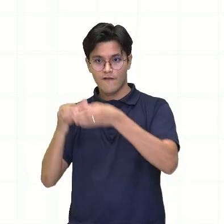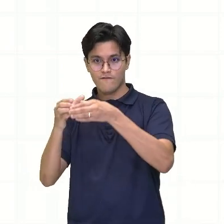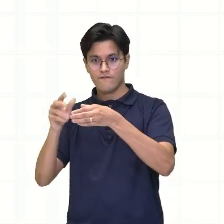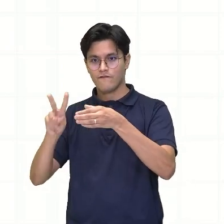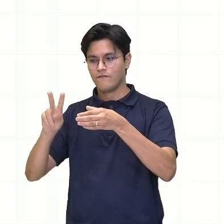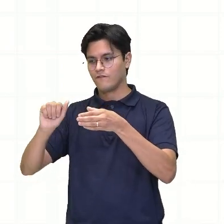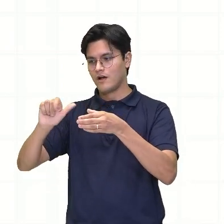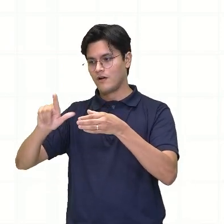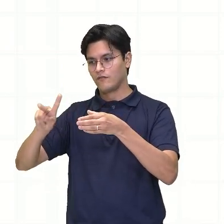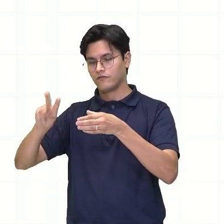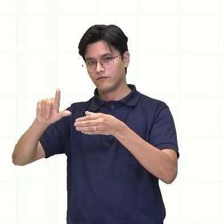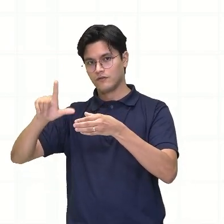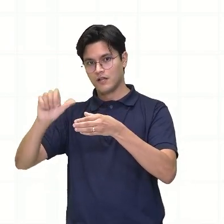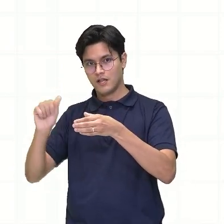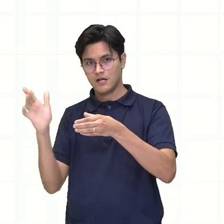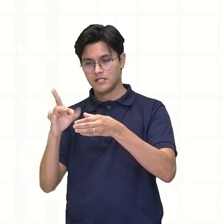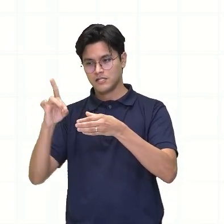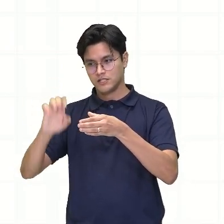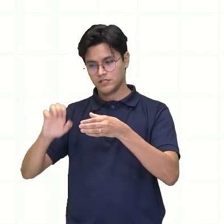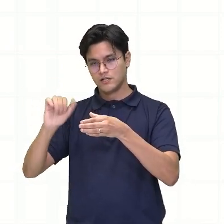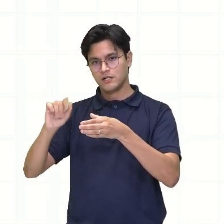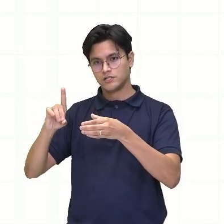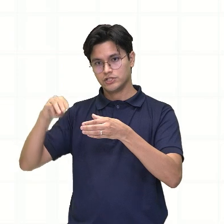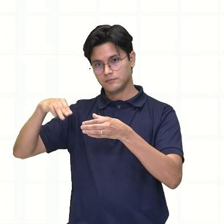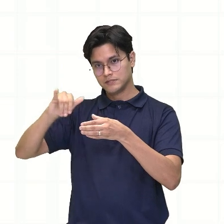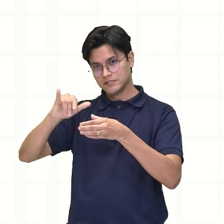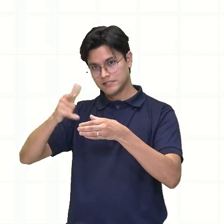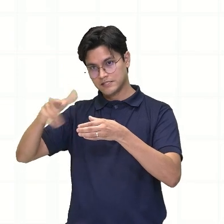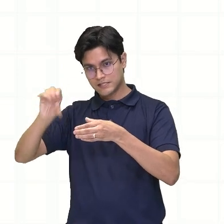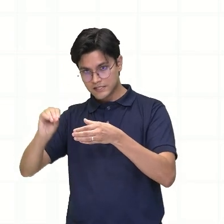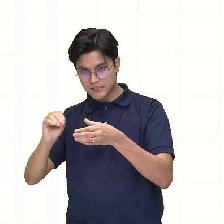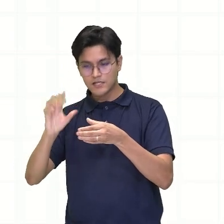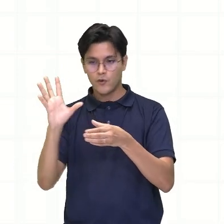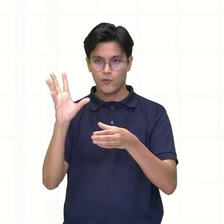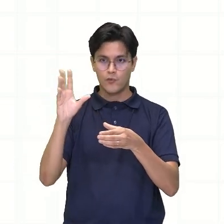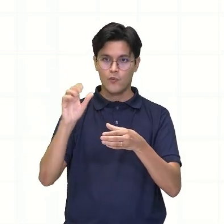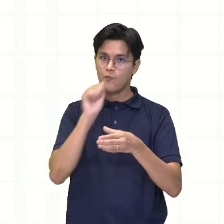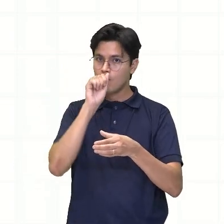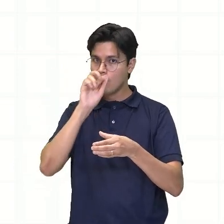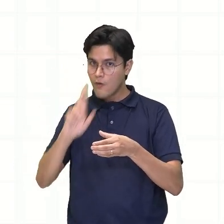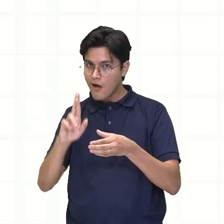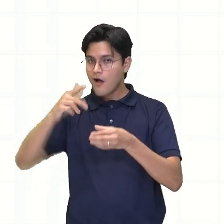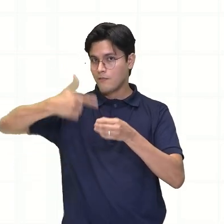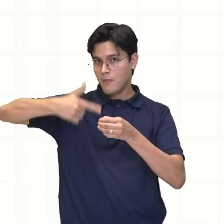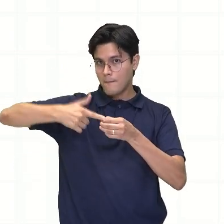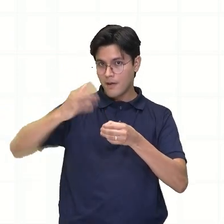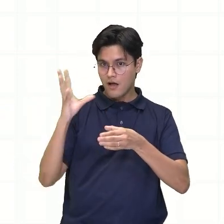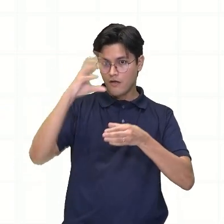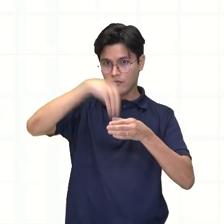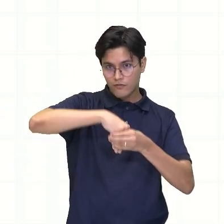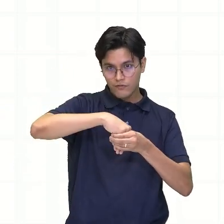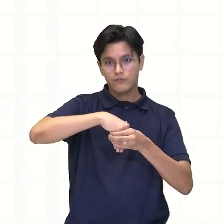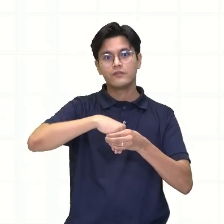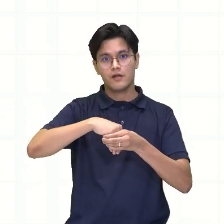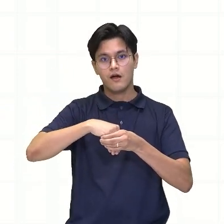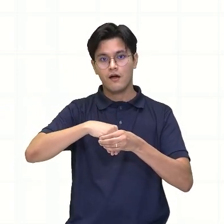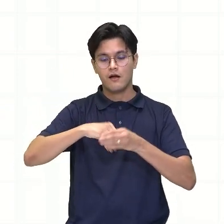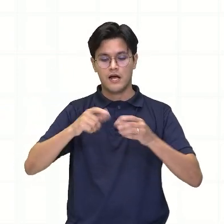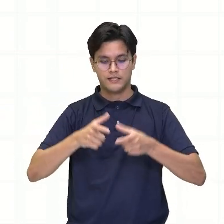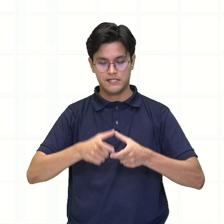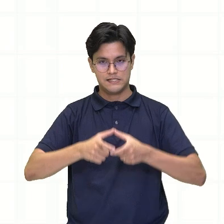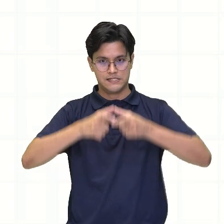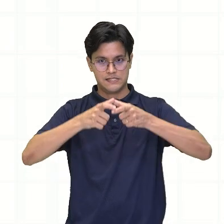ar. A reação química aqui de explosão vai acontecer aqui dentro desse cilindro, né,